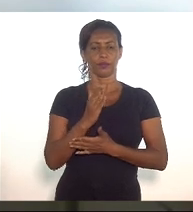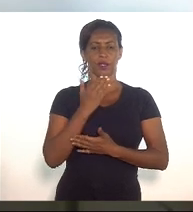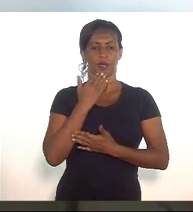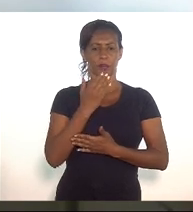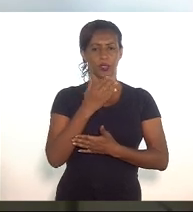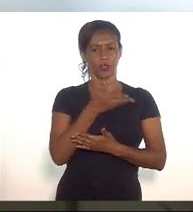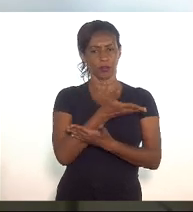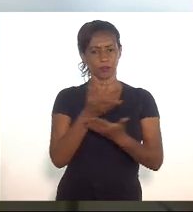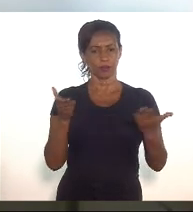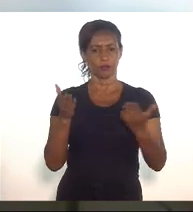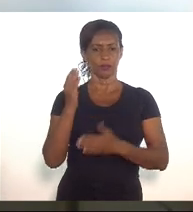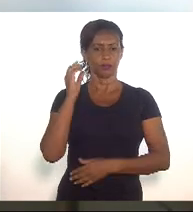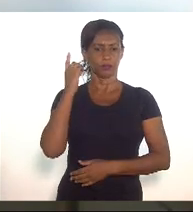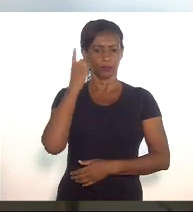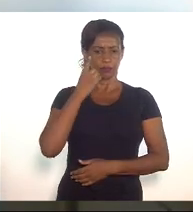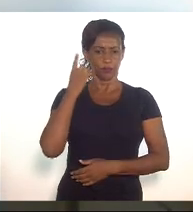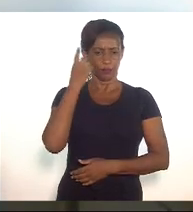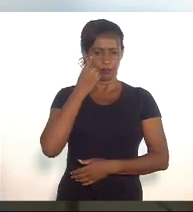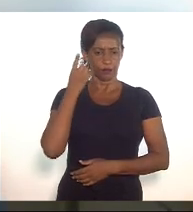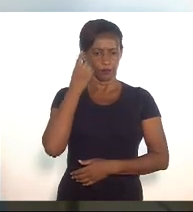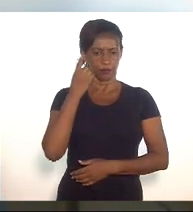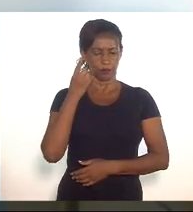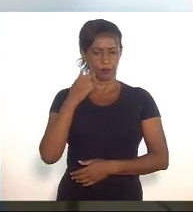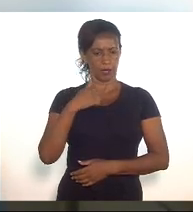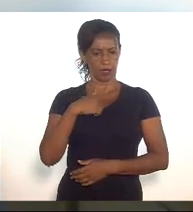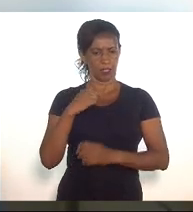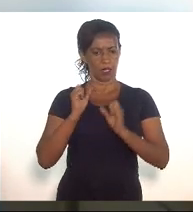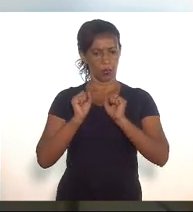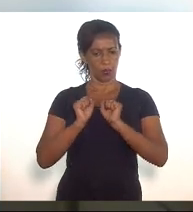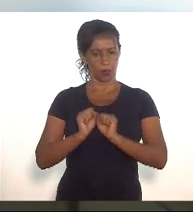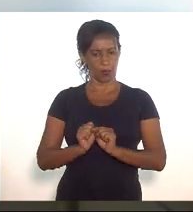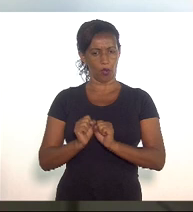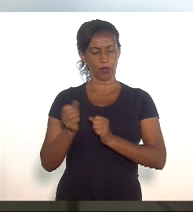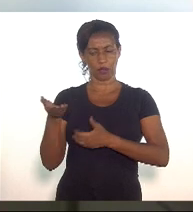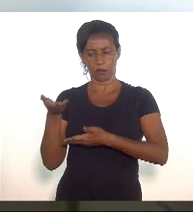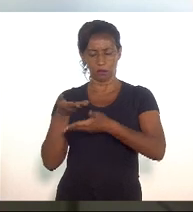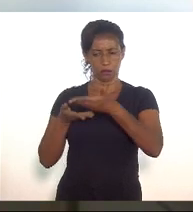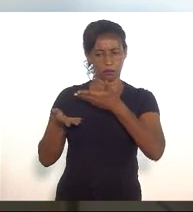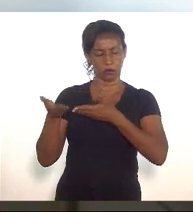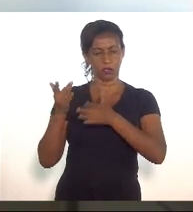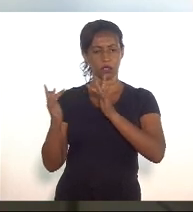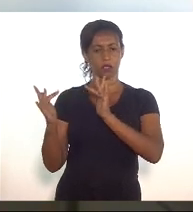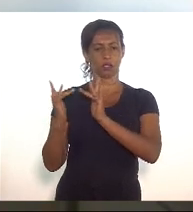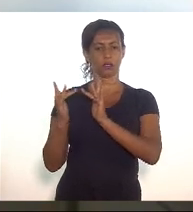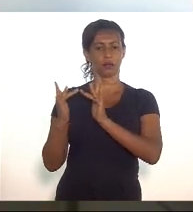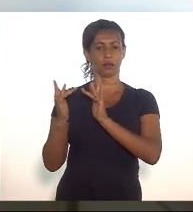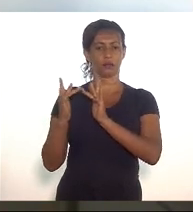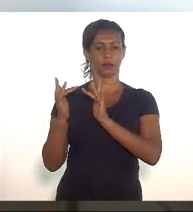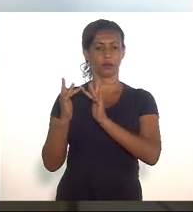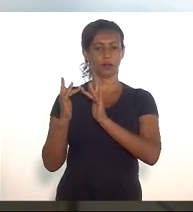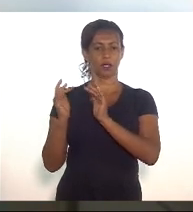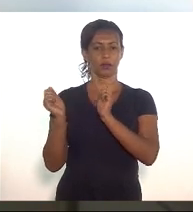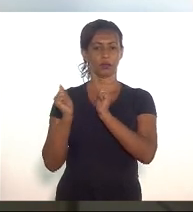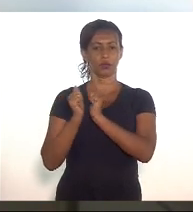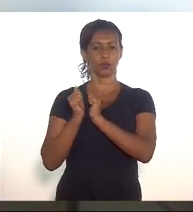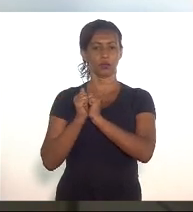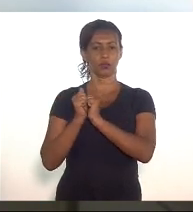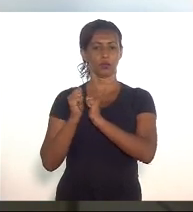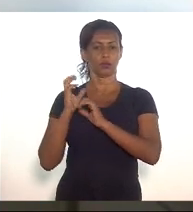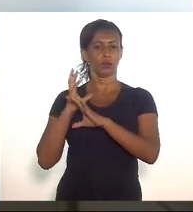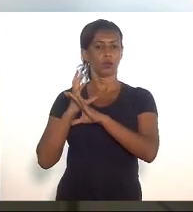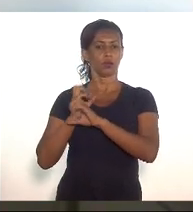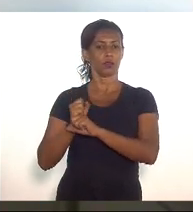vossas excelências para que eu possa intermediar esse contato junto ao Tribunal de